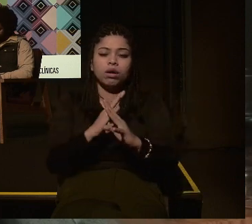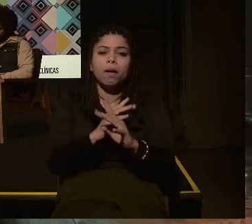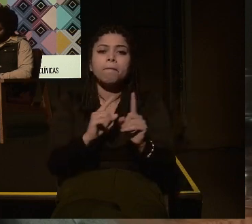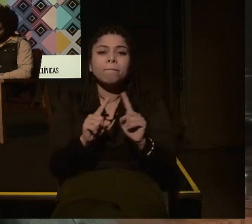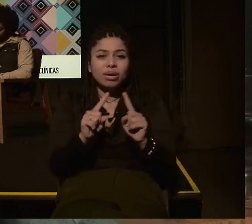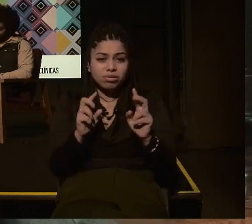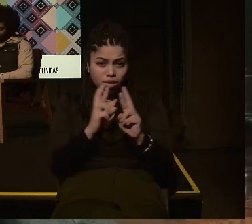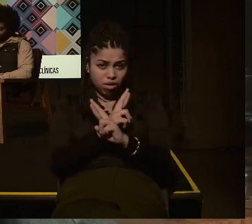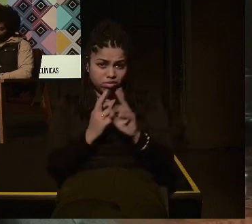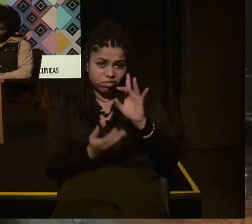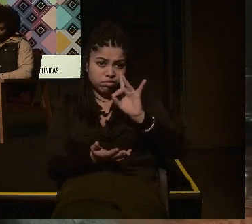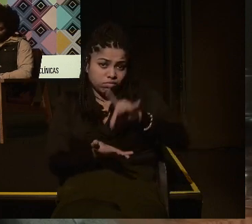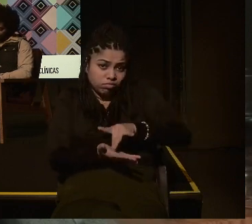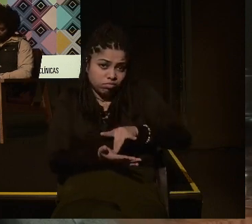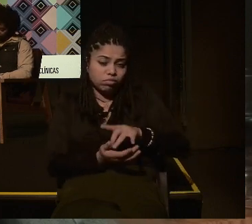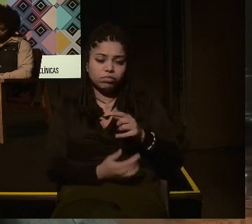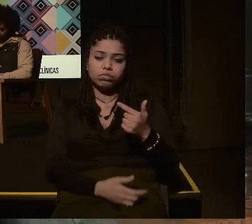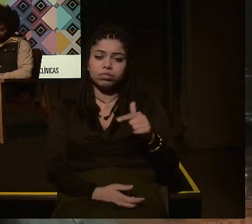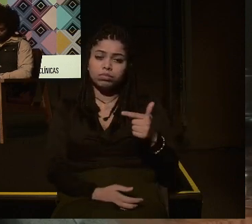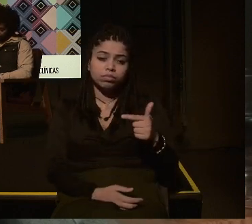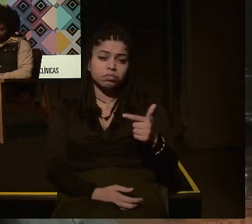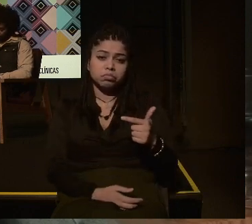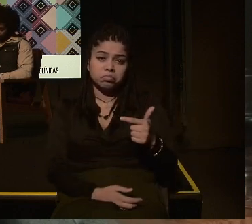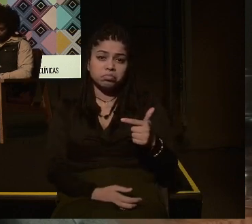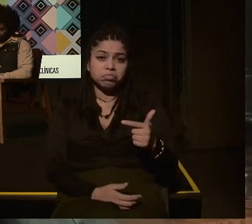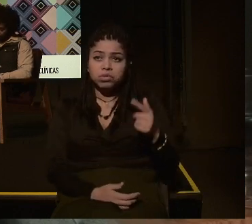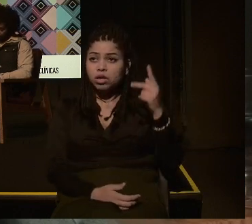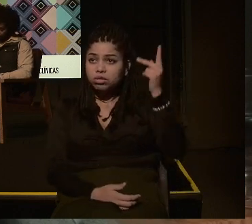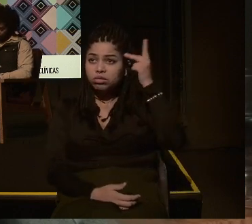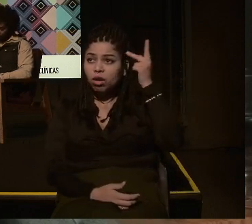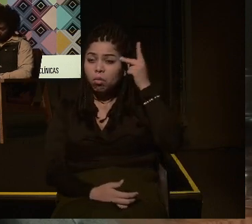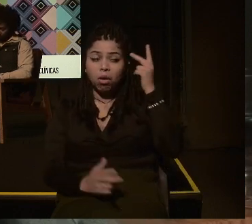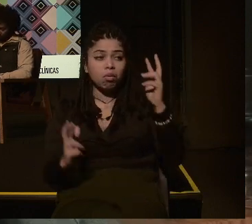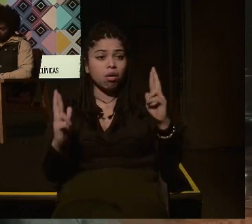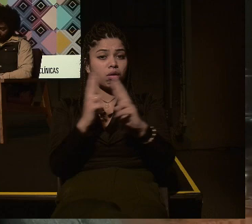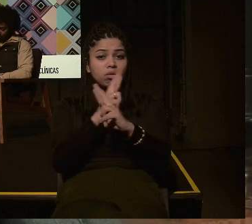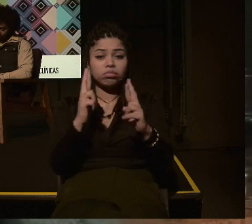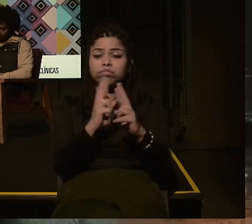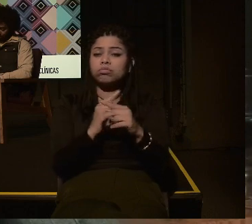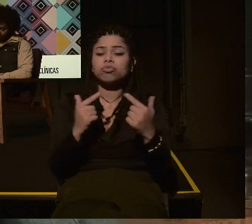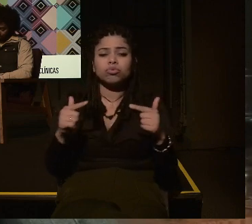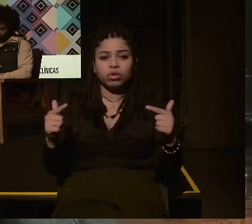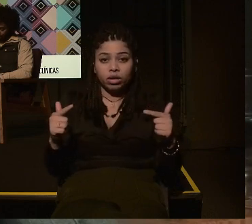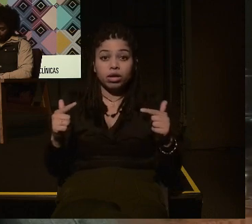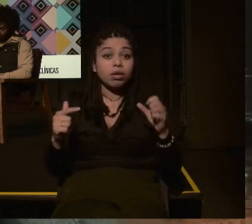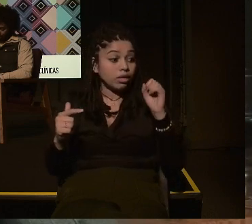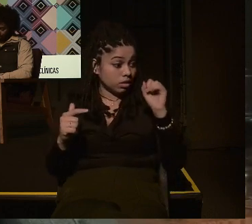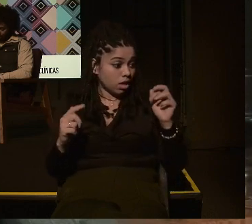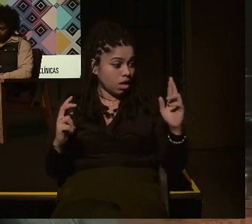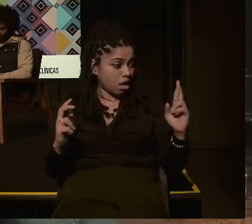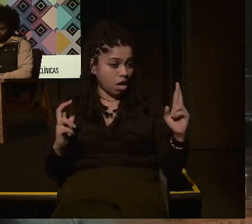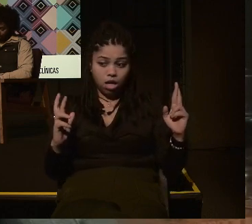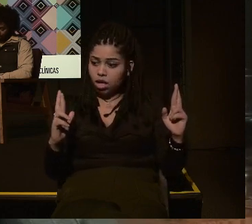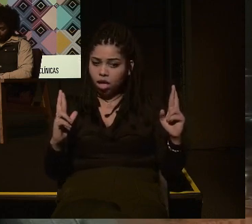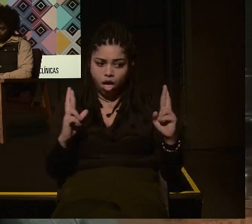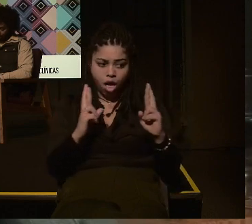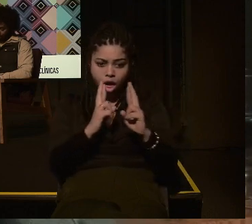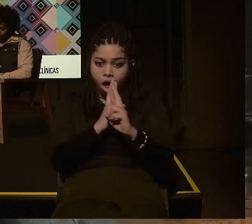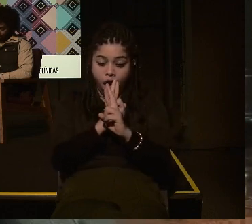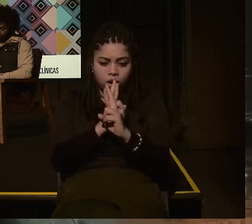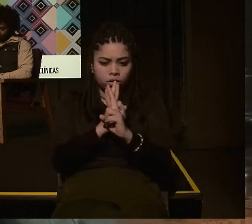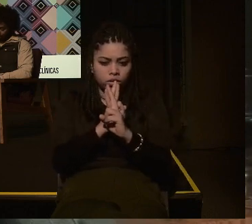relação. E ela promove uma não relação porque se a gente faz relação, a gente